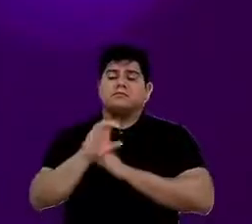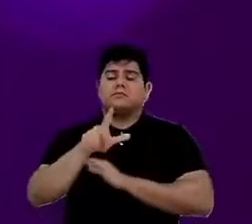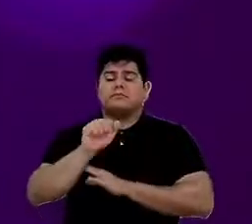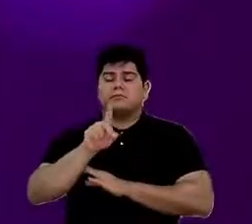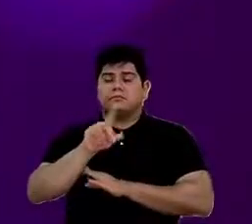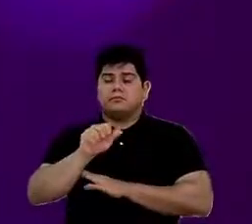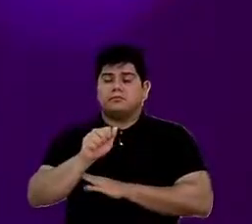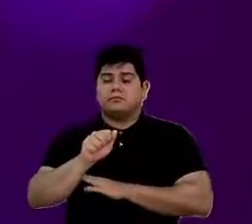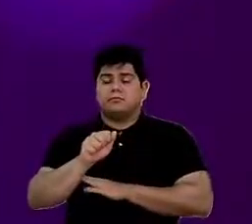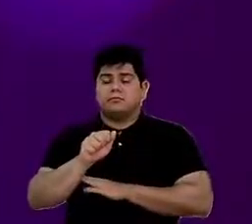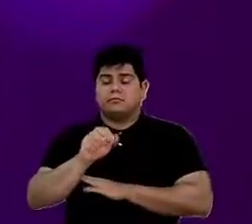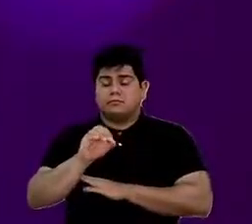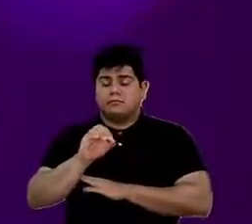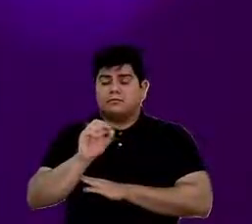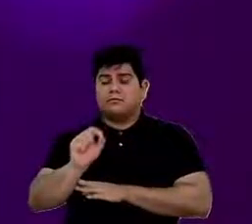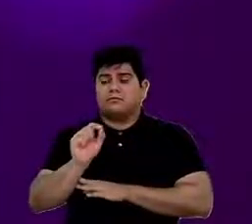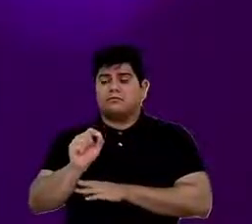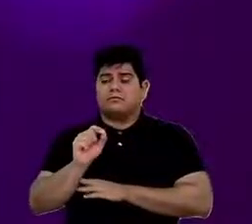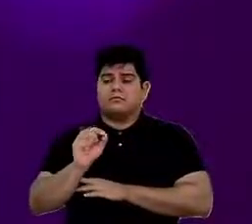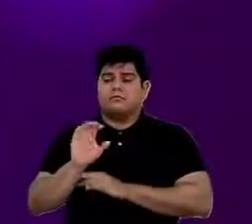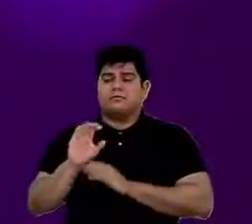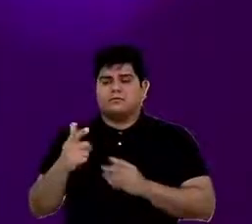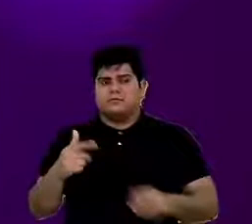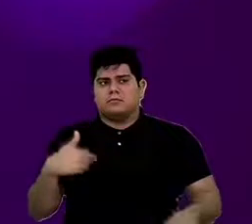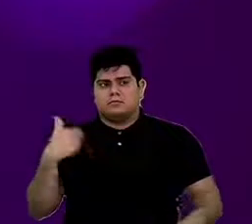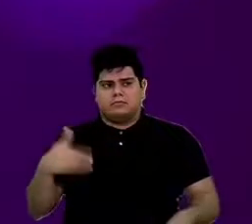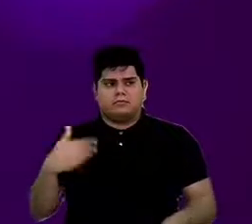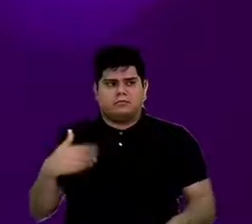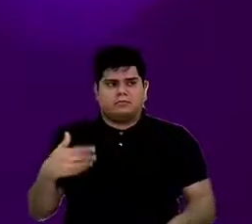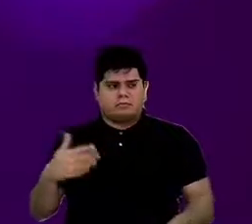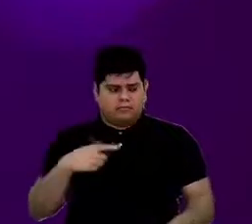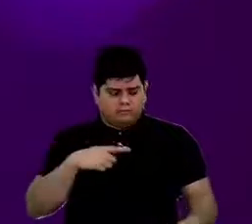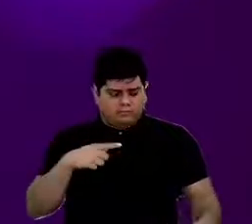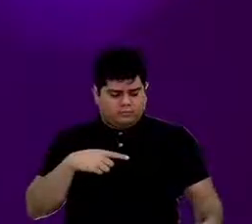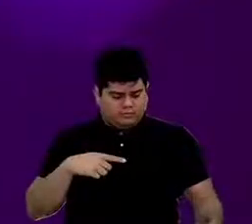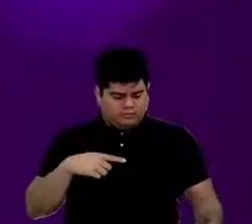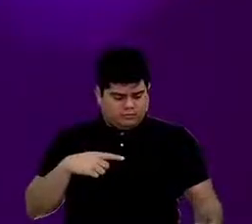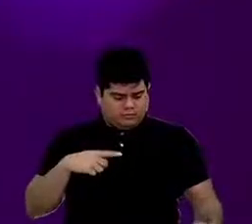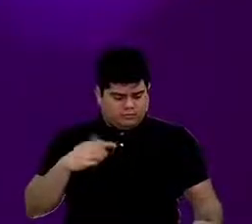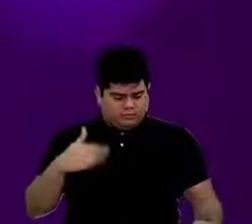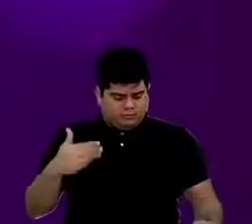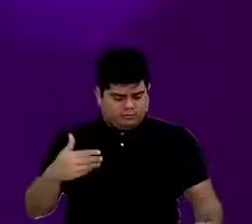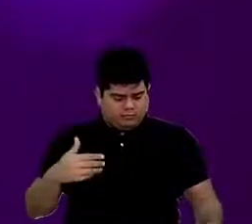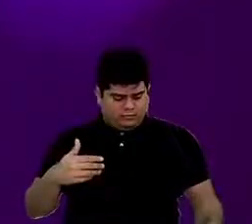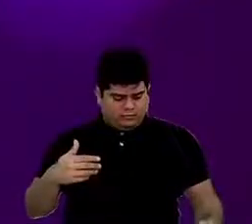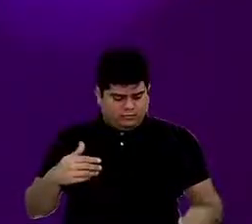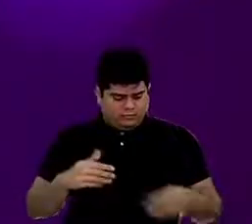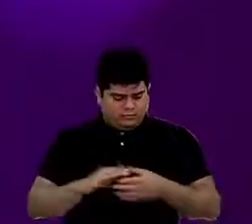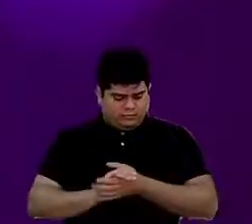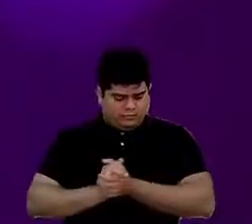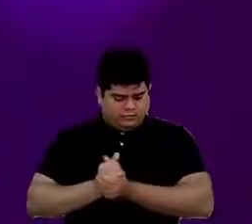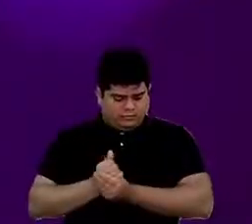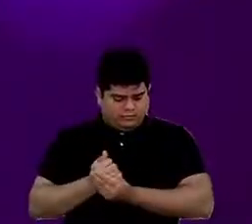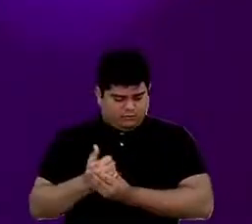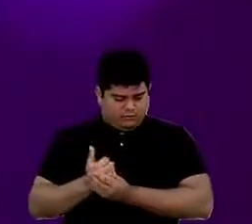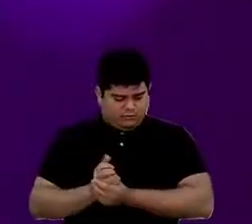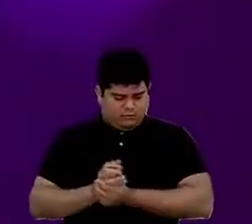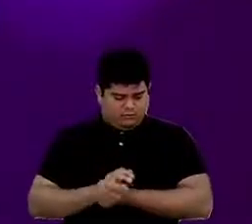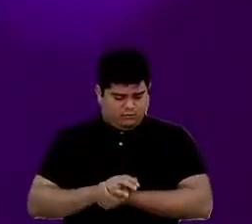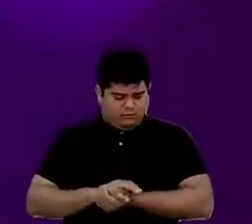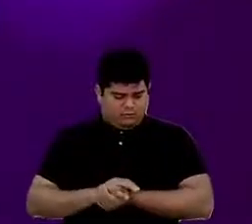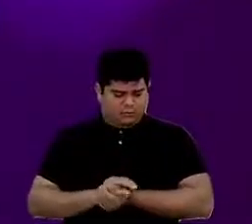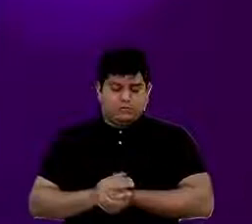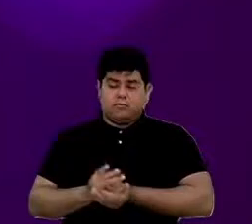Tinoco, lógico que numa mesa assim, de avanços no diagnóstico e tratamento de cardiologia, a amiloidose é um